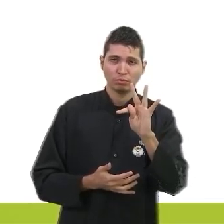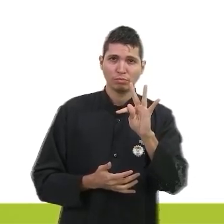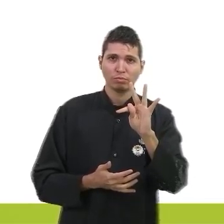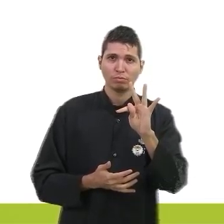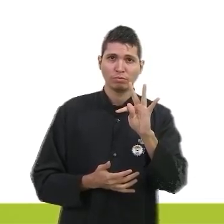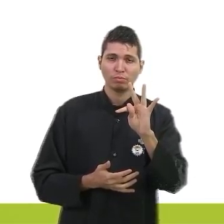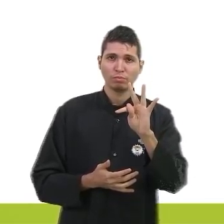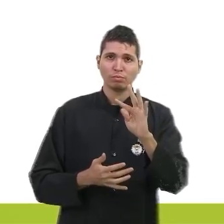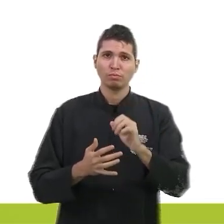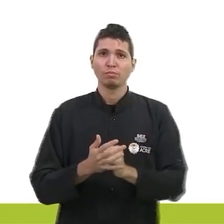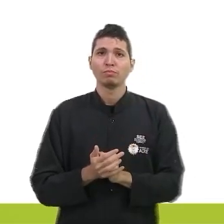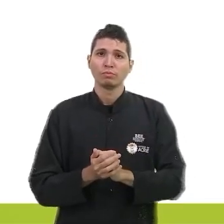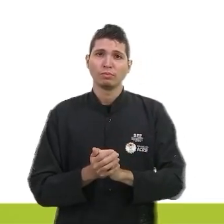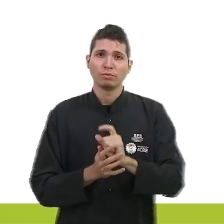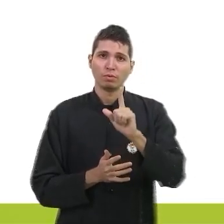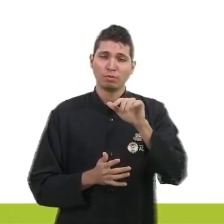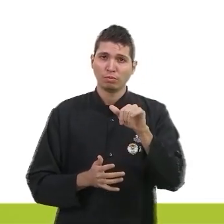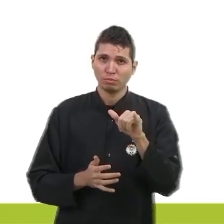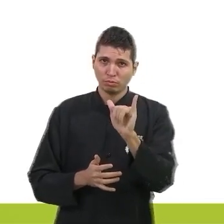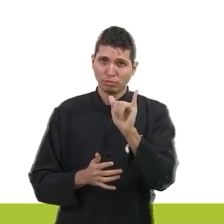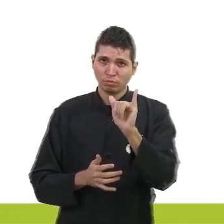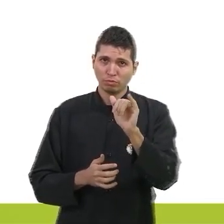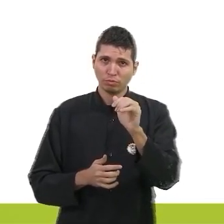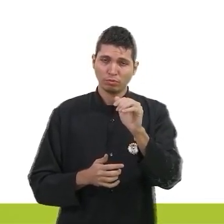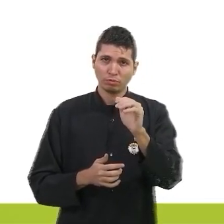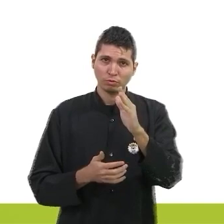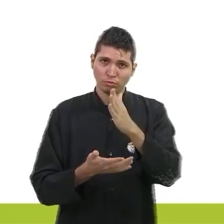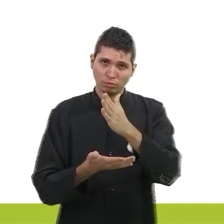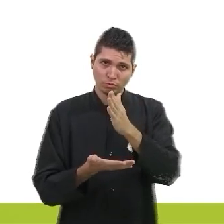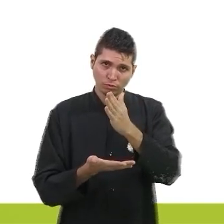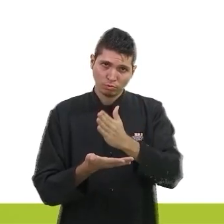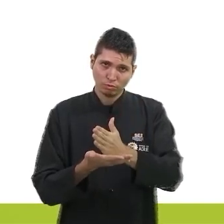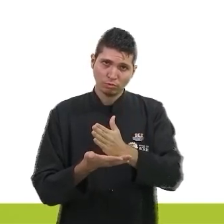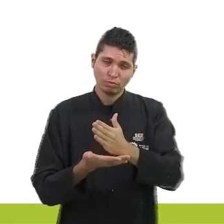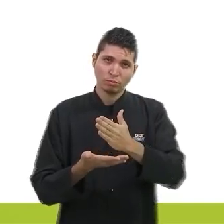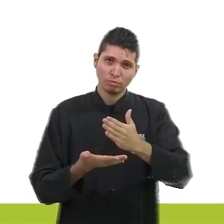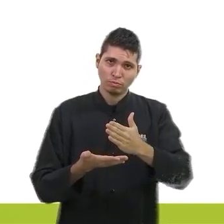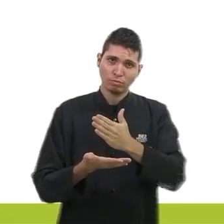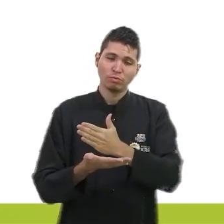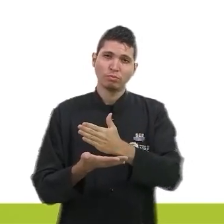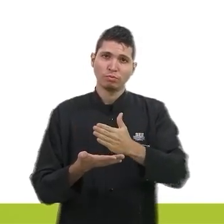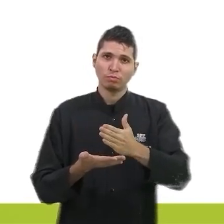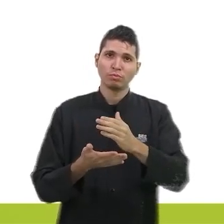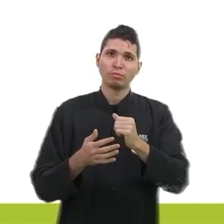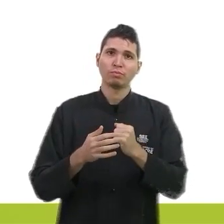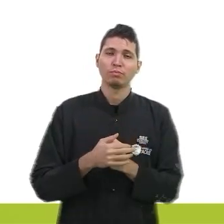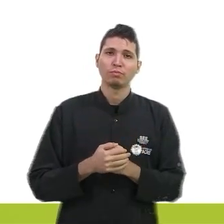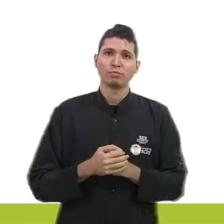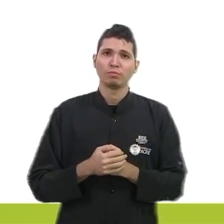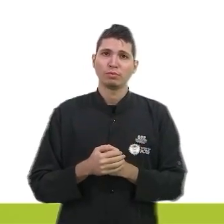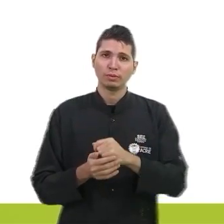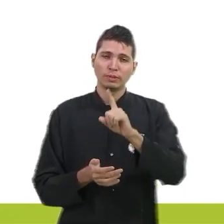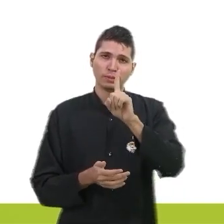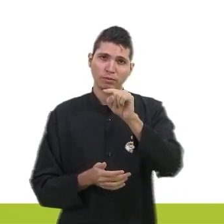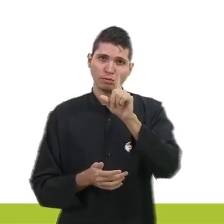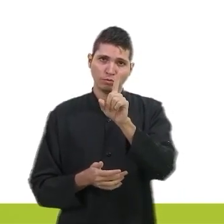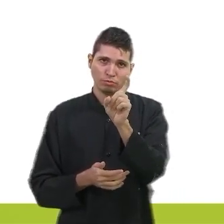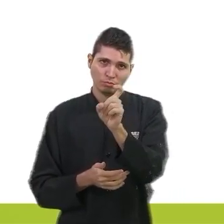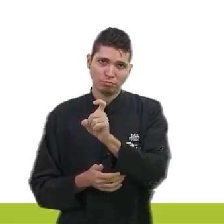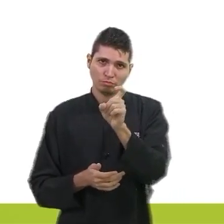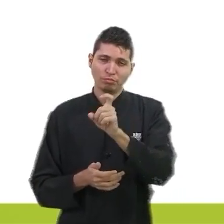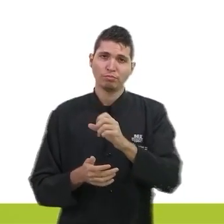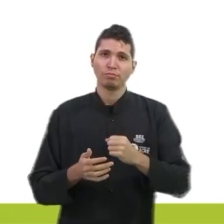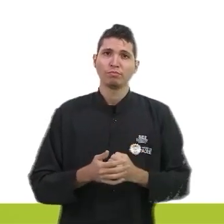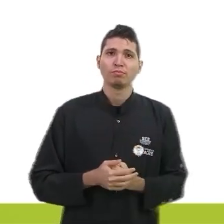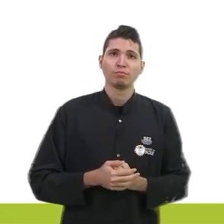Lembra? Y. Dividido pela hipotenusa, que é x. Assim. Tendo essa relação, não é difícil